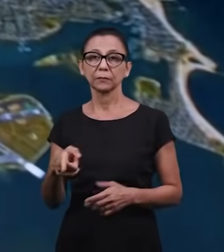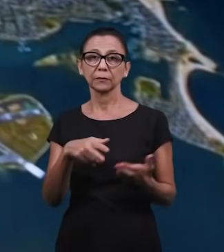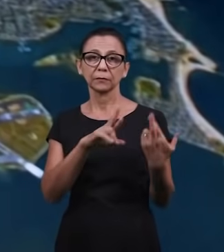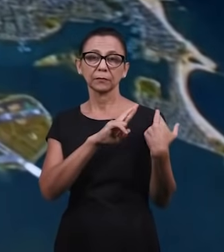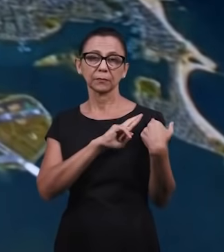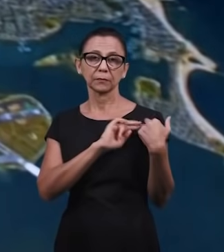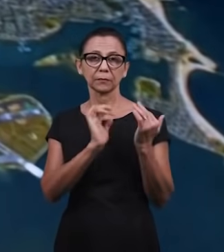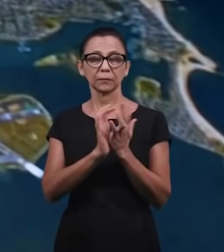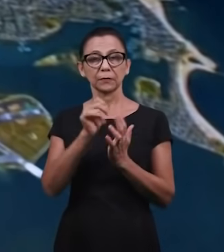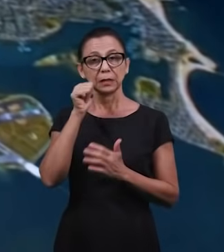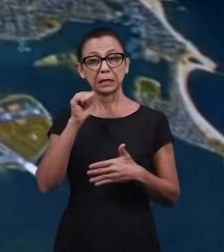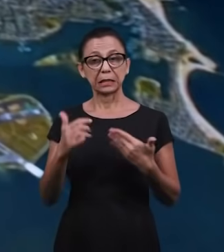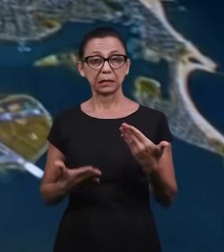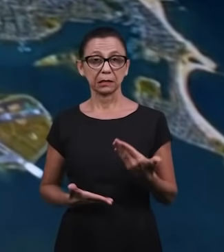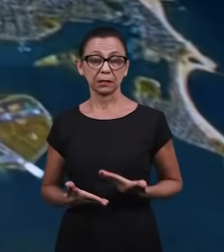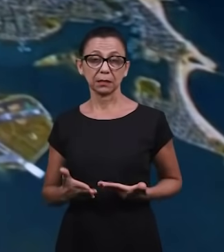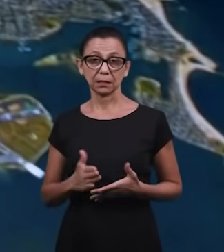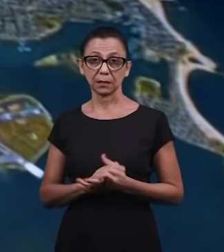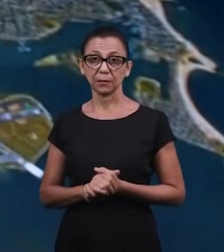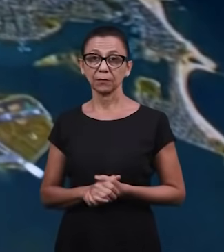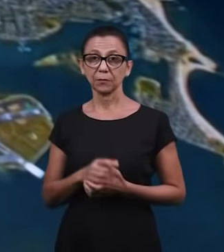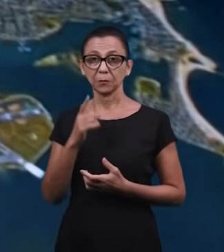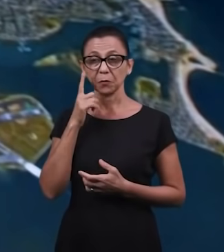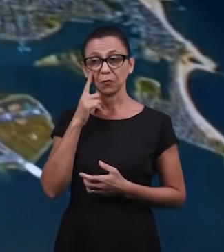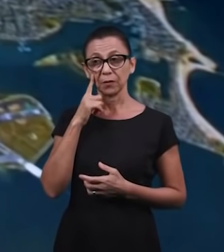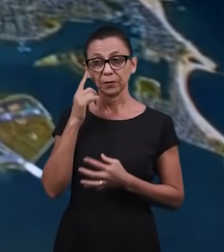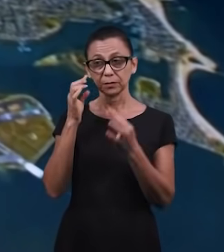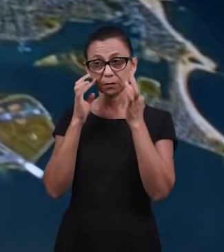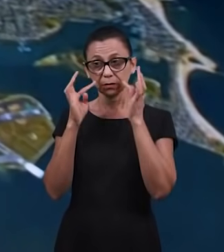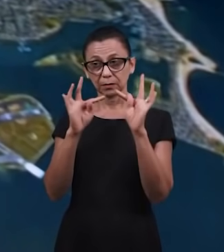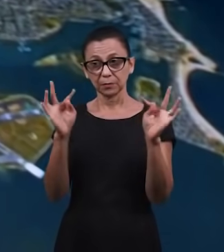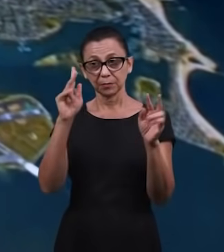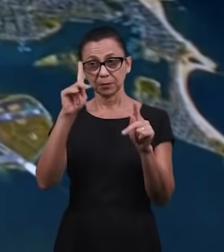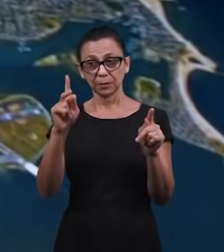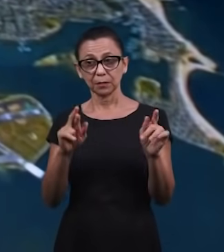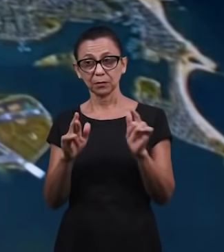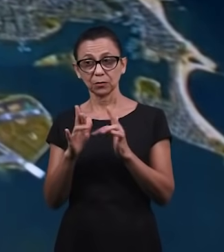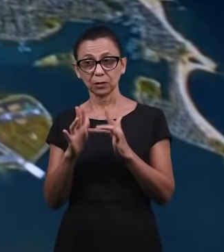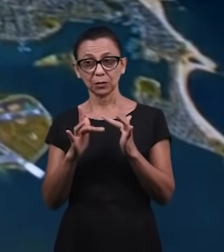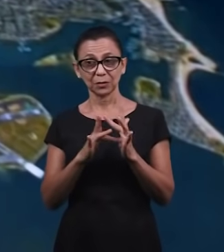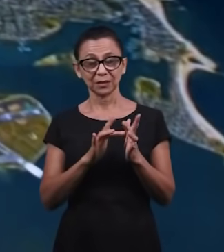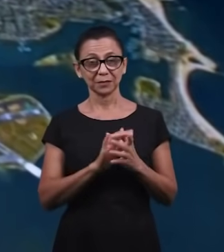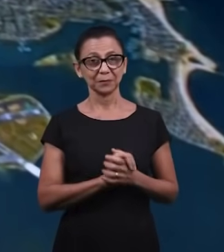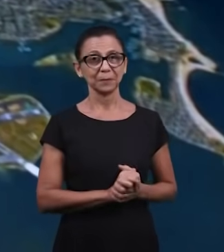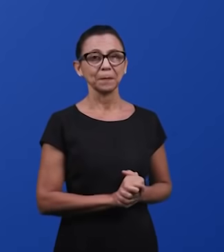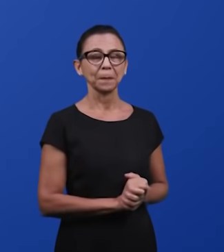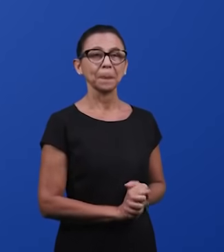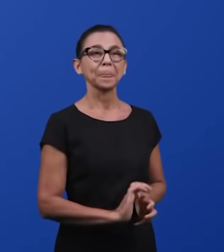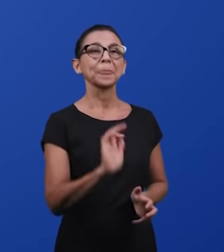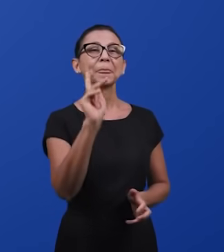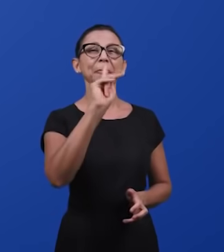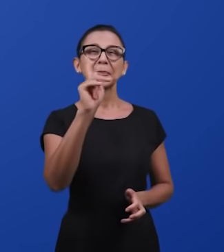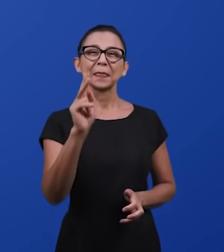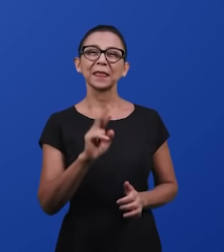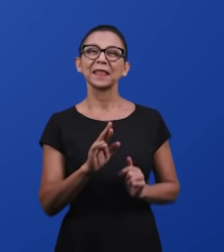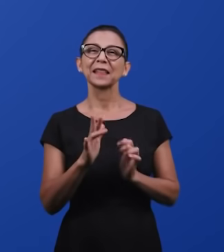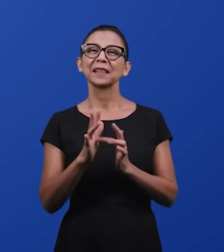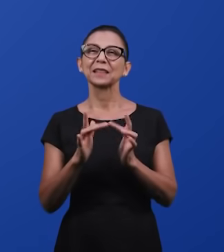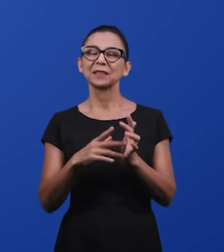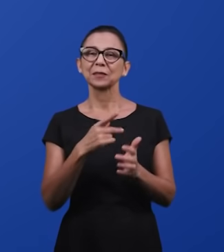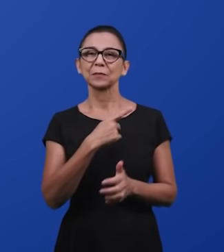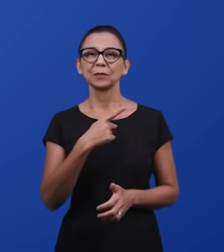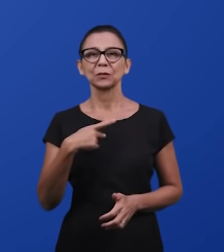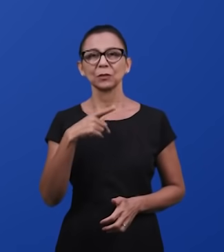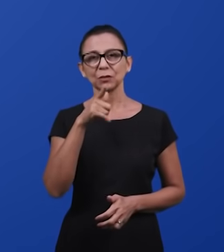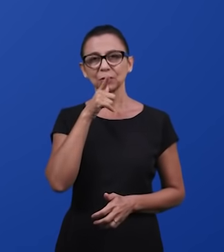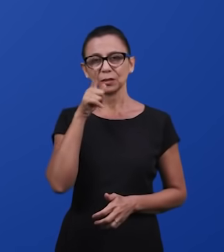pelo trabalho de senhoras da igreja. Irmã Aline, queremos ouvir o seu testemunho. A paz do Senhor Jesus, irmã. A paz do Senhor